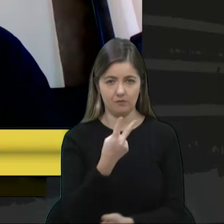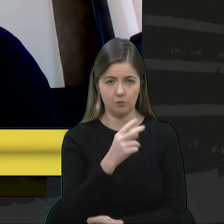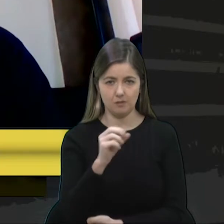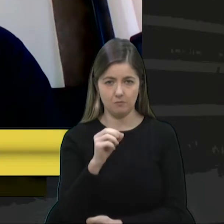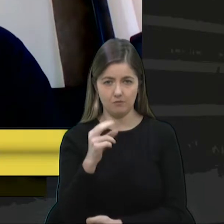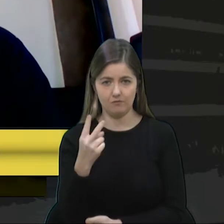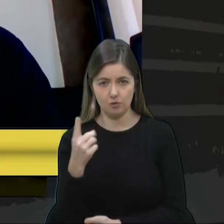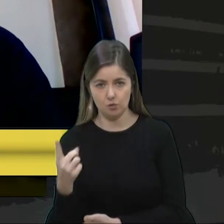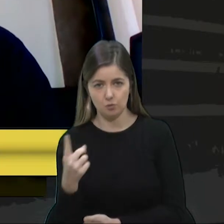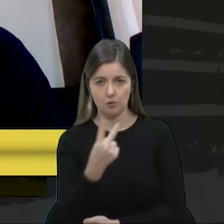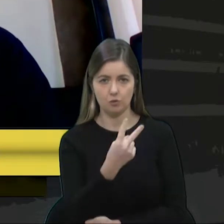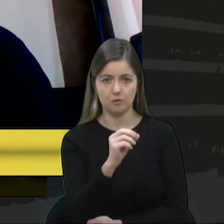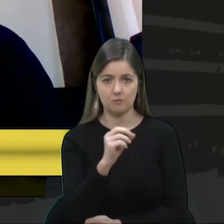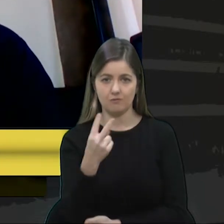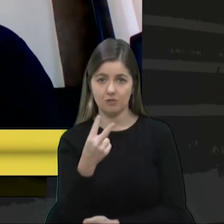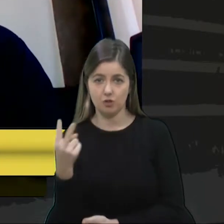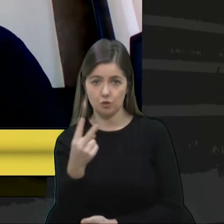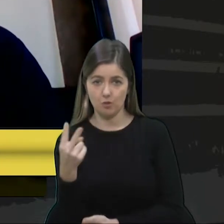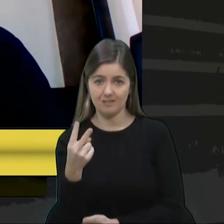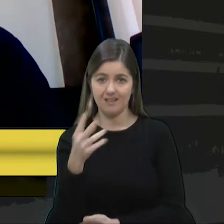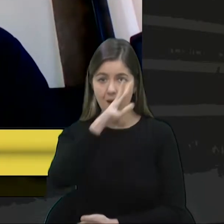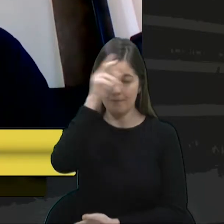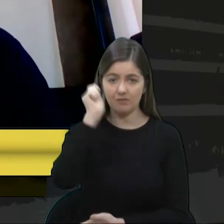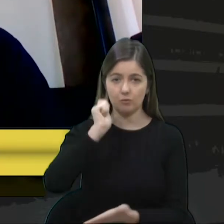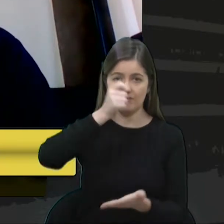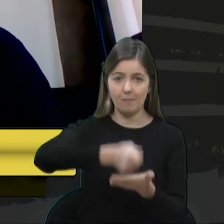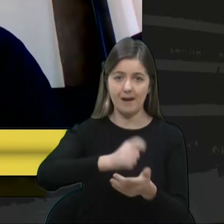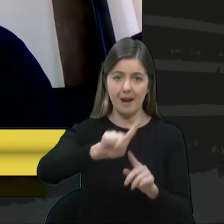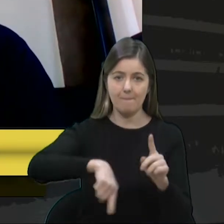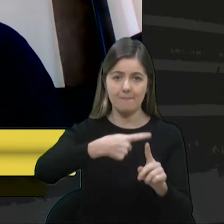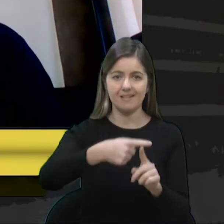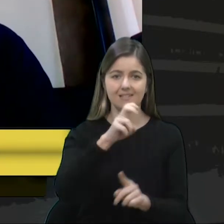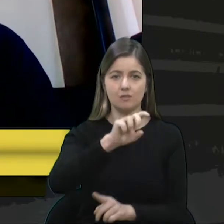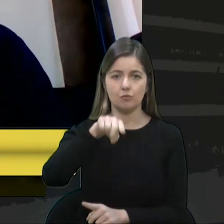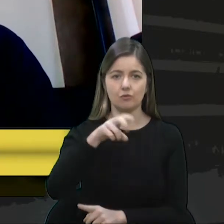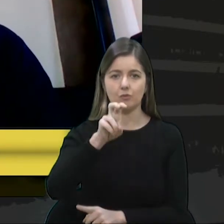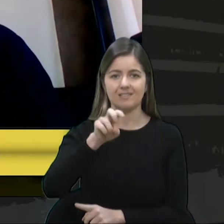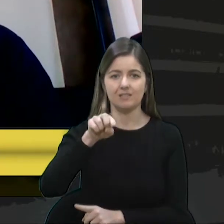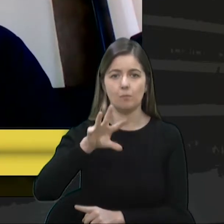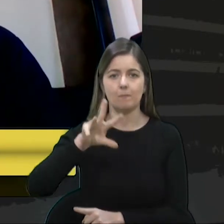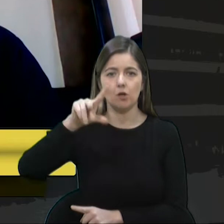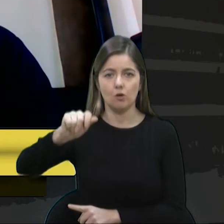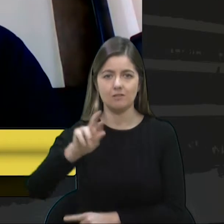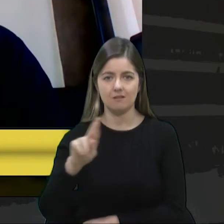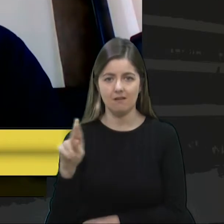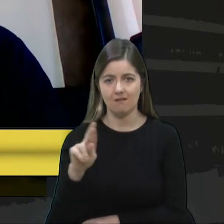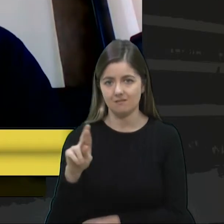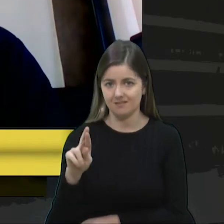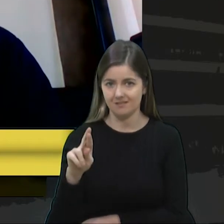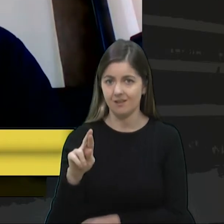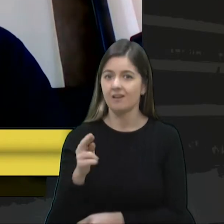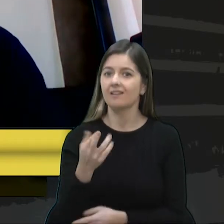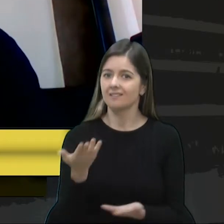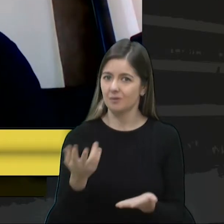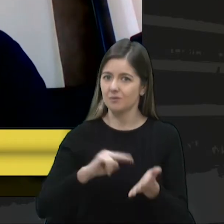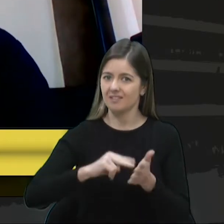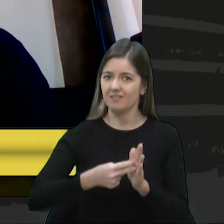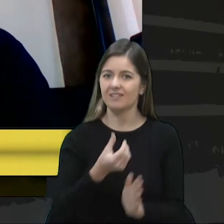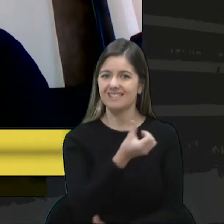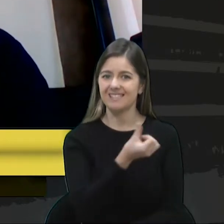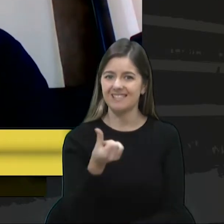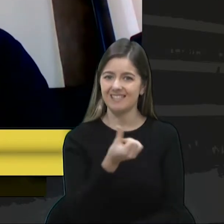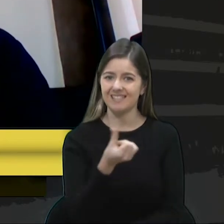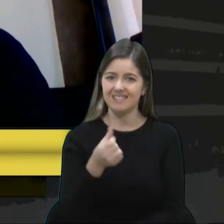tem o objetivo de combater a prática de nepotismo passou por 2 turnos, com um intervalo de 10 dias e teve